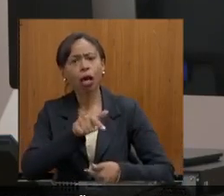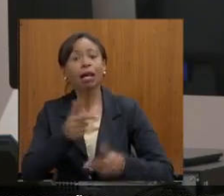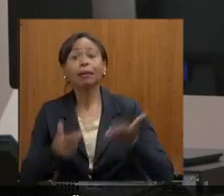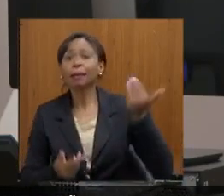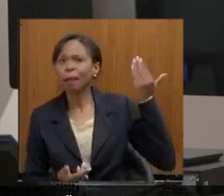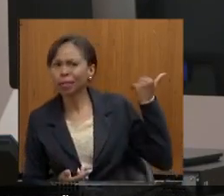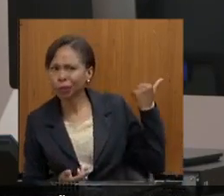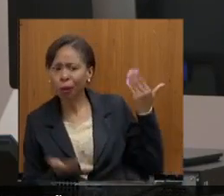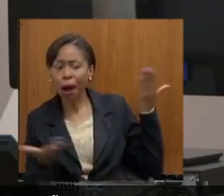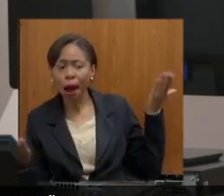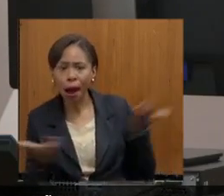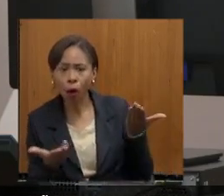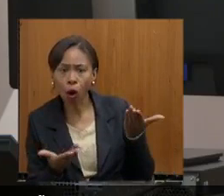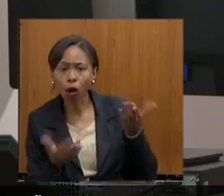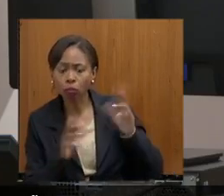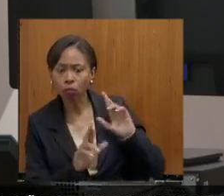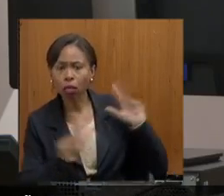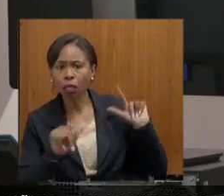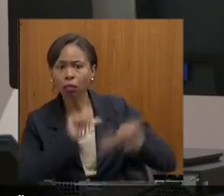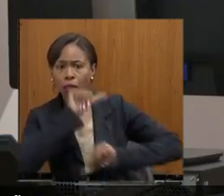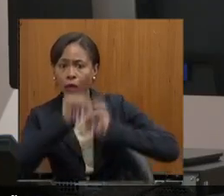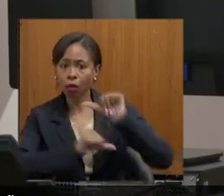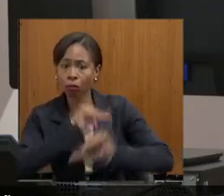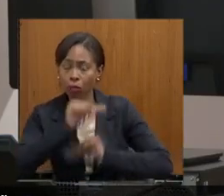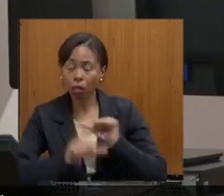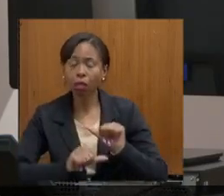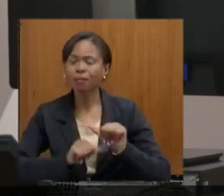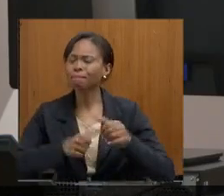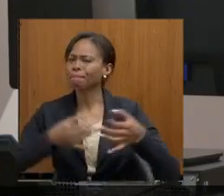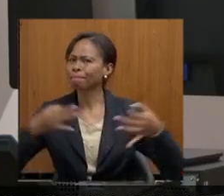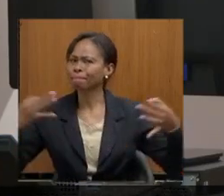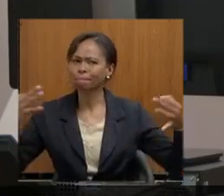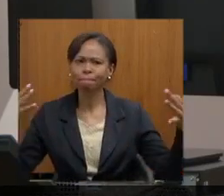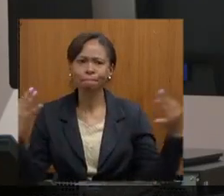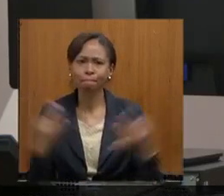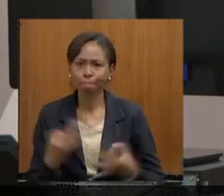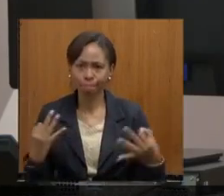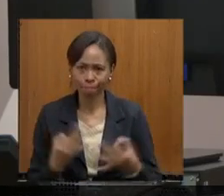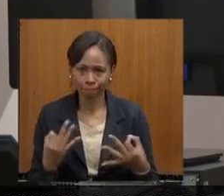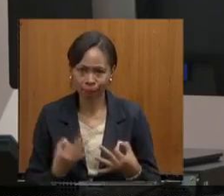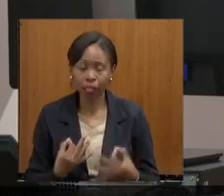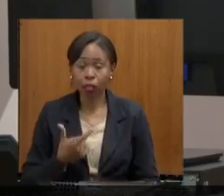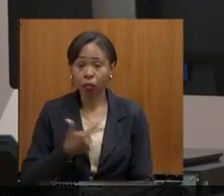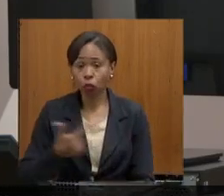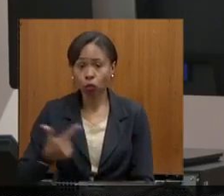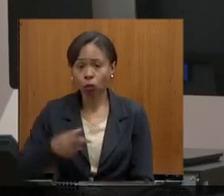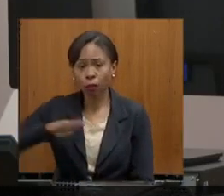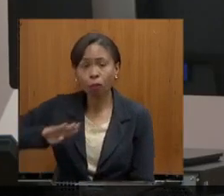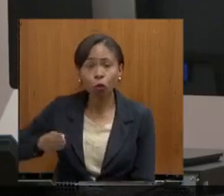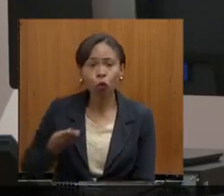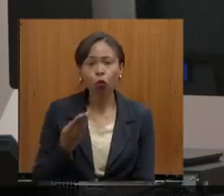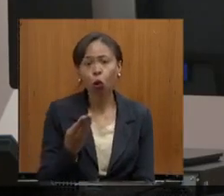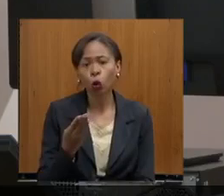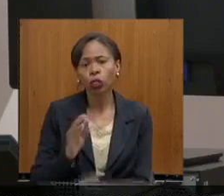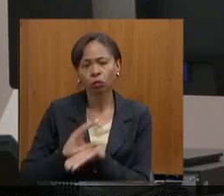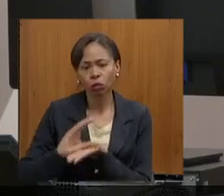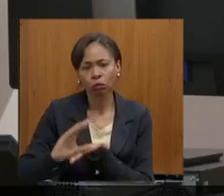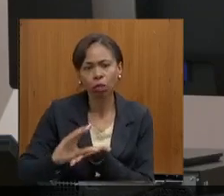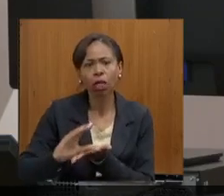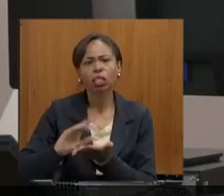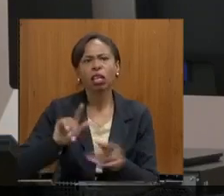capacidade da empresa é simplesmente fantástico 22 bilhões de investimento